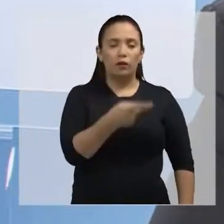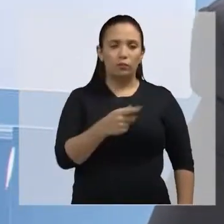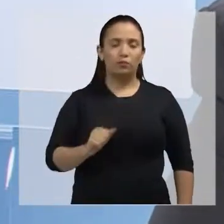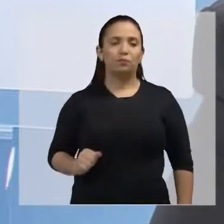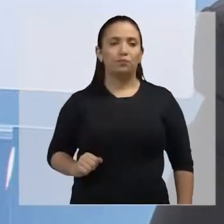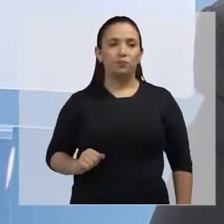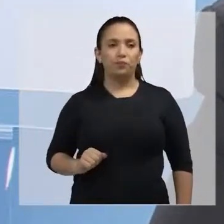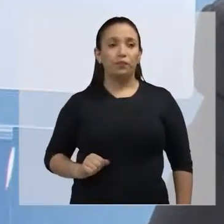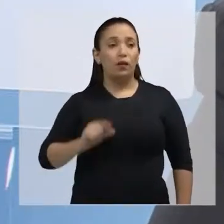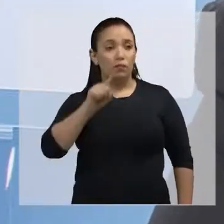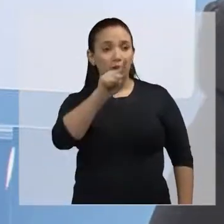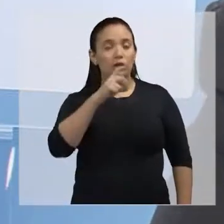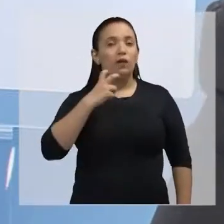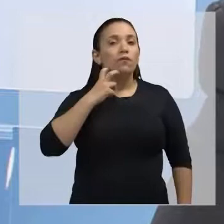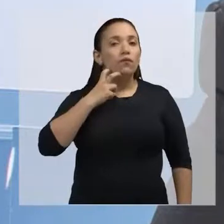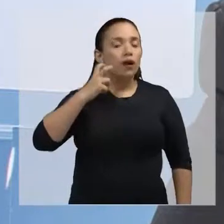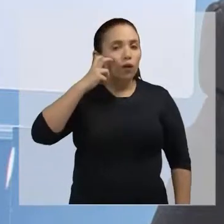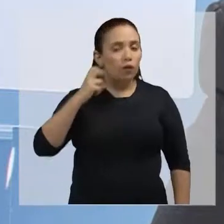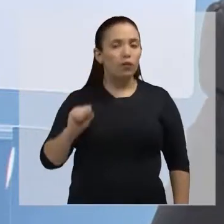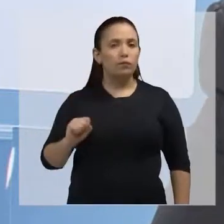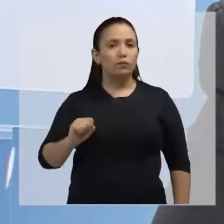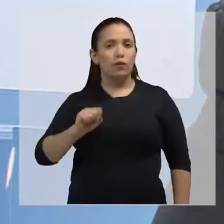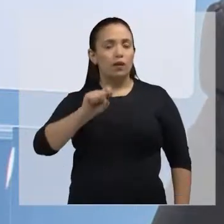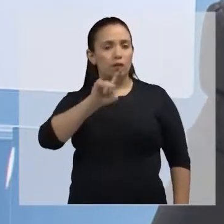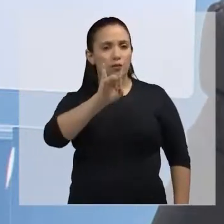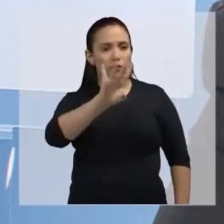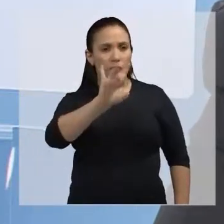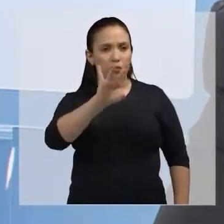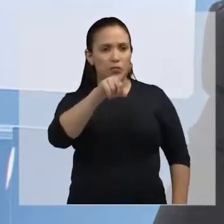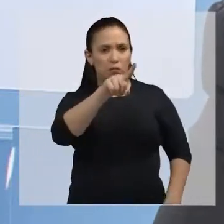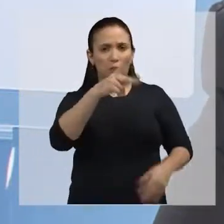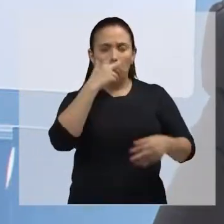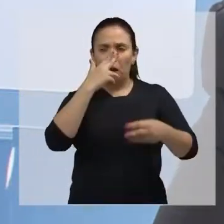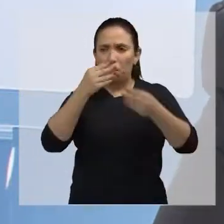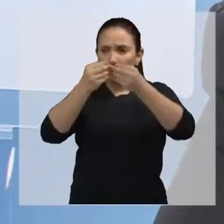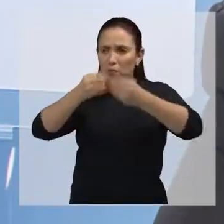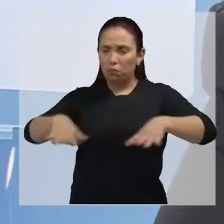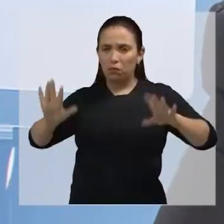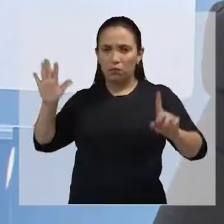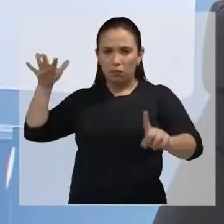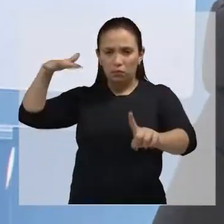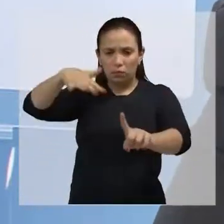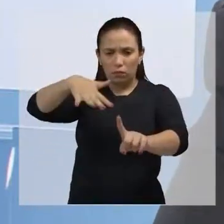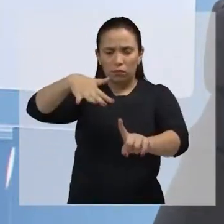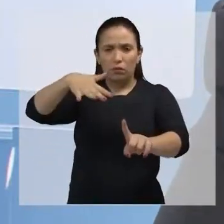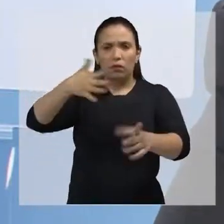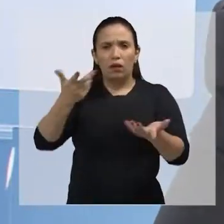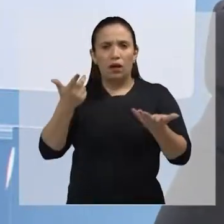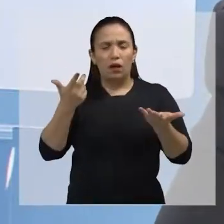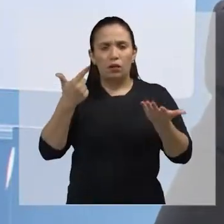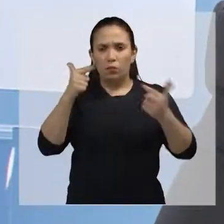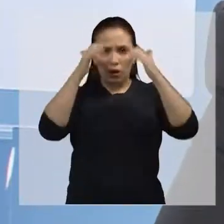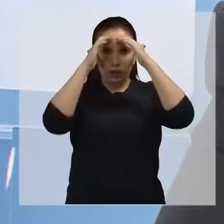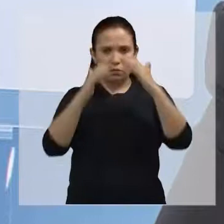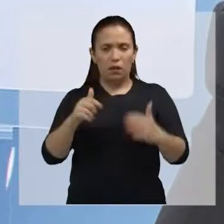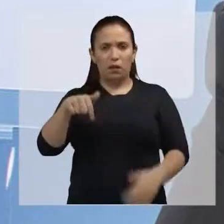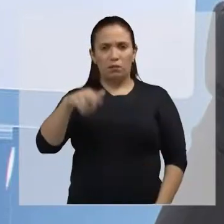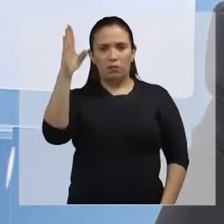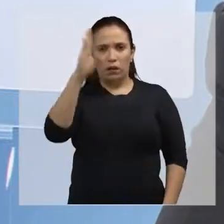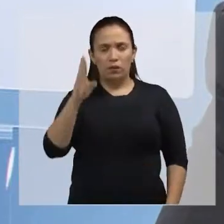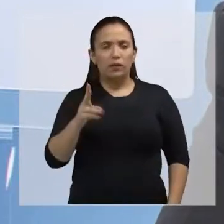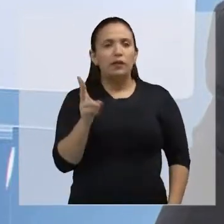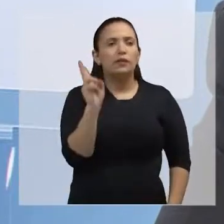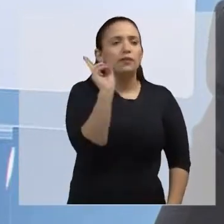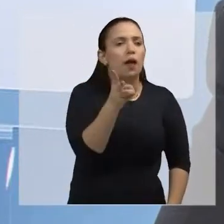nos envergonha. Sozinho desmoraliza o tribunal. Não tem patriotismo. O senhor tem sempre interesse